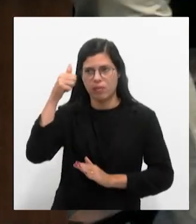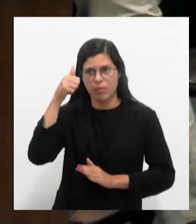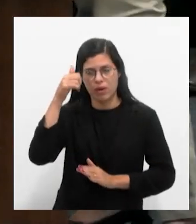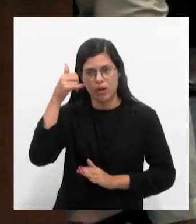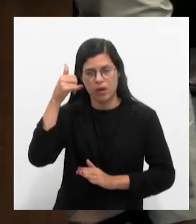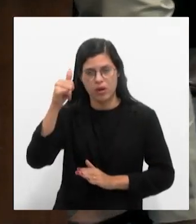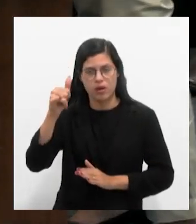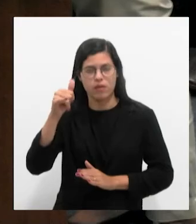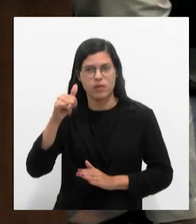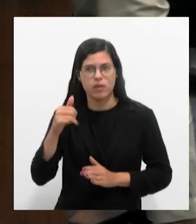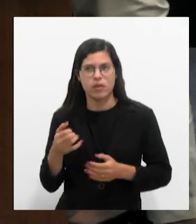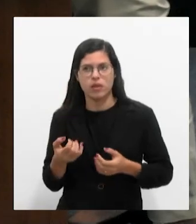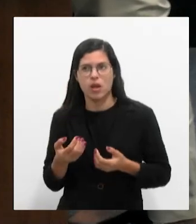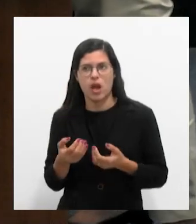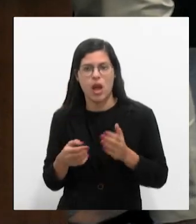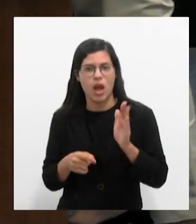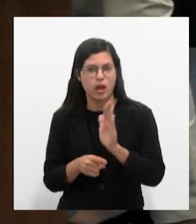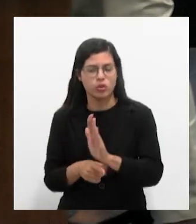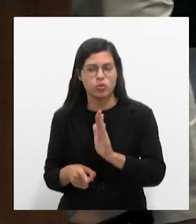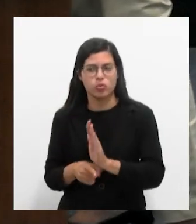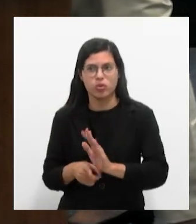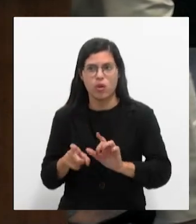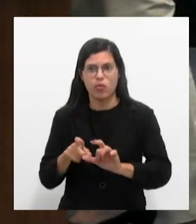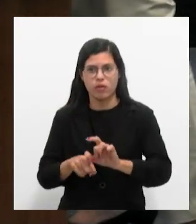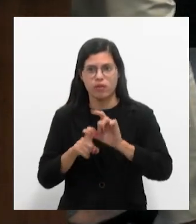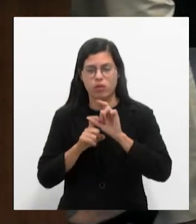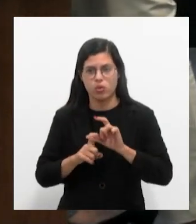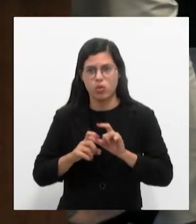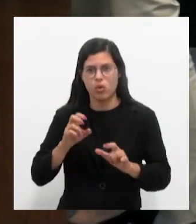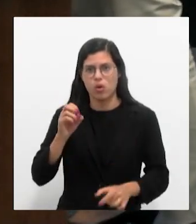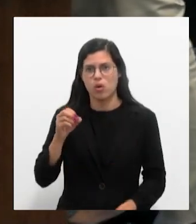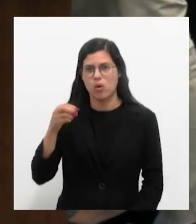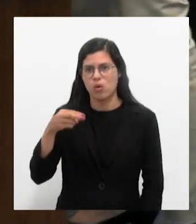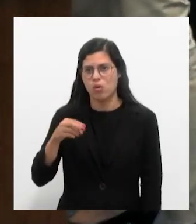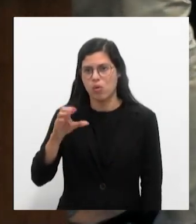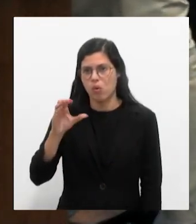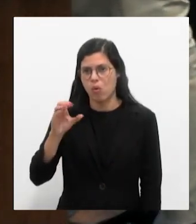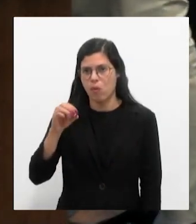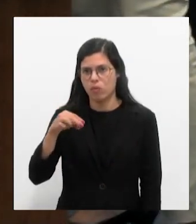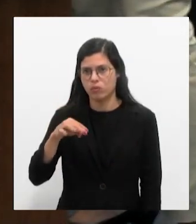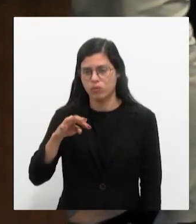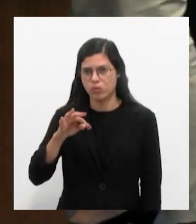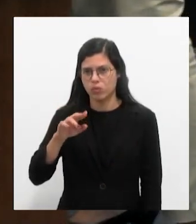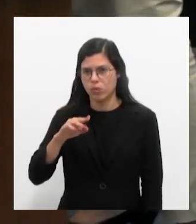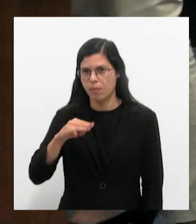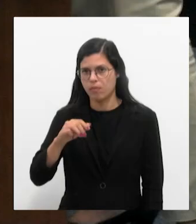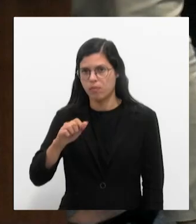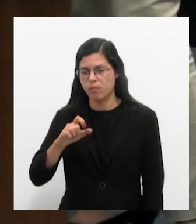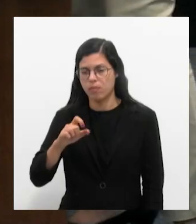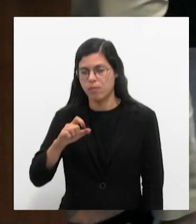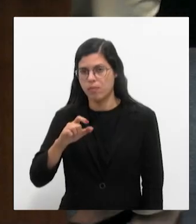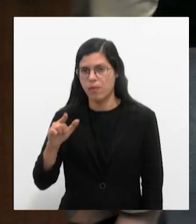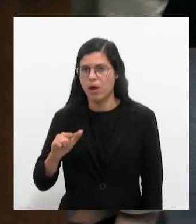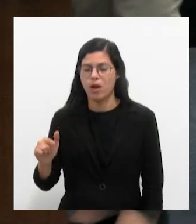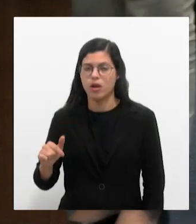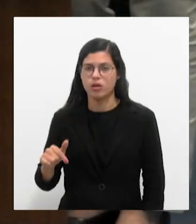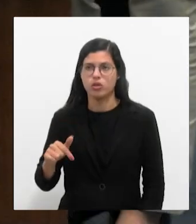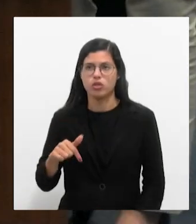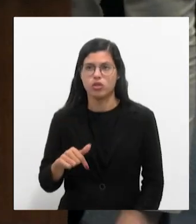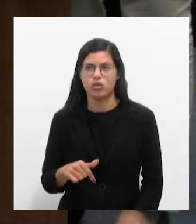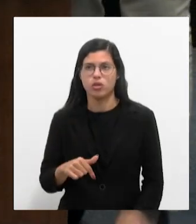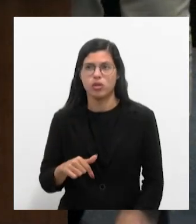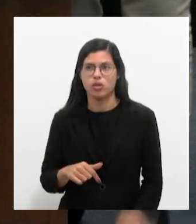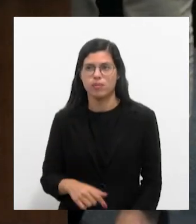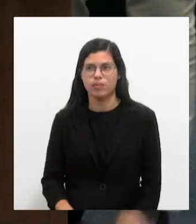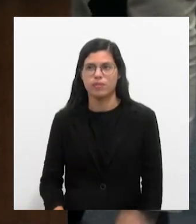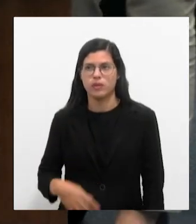quanto mais, deputado Amorim, em detrimento daquele contribuinte que paga as suas contas em